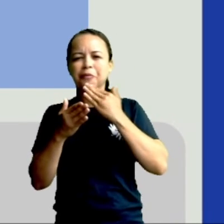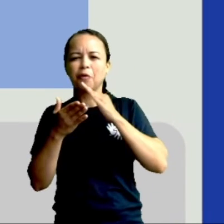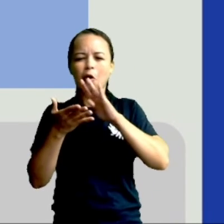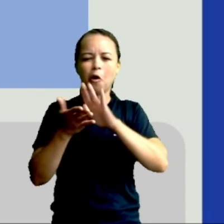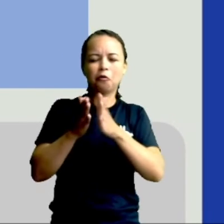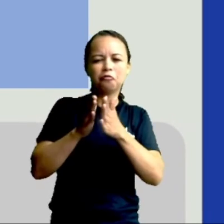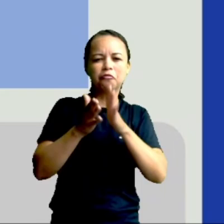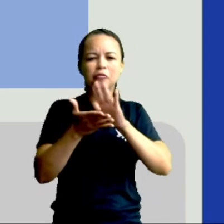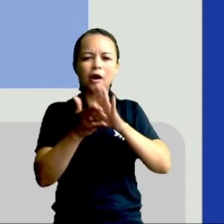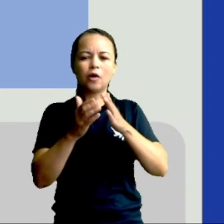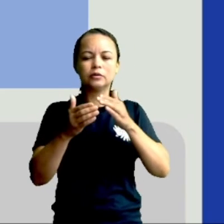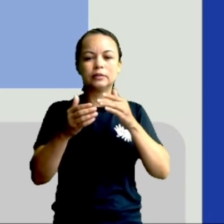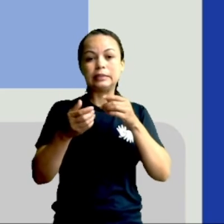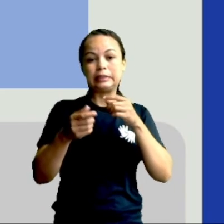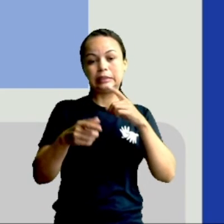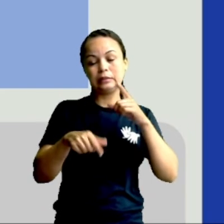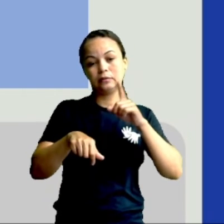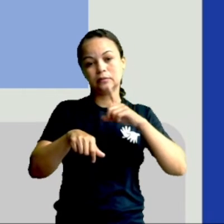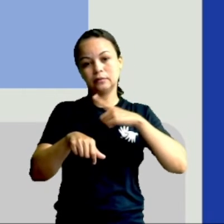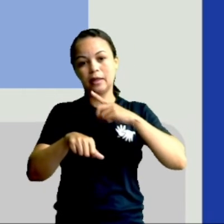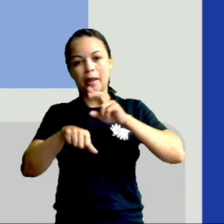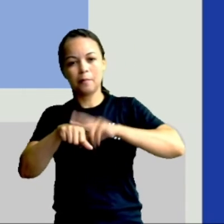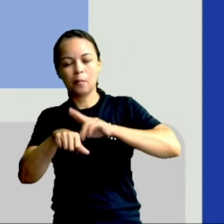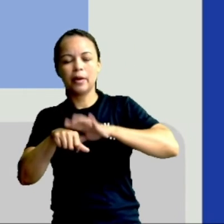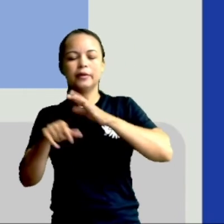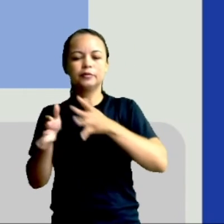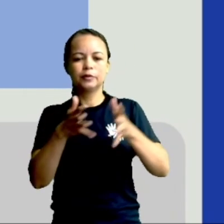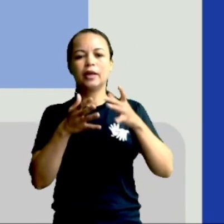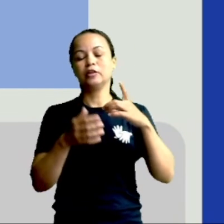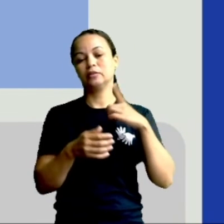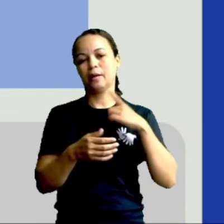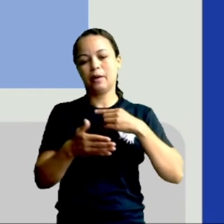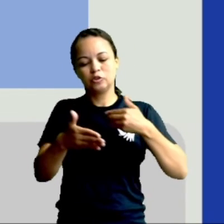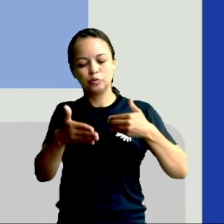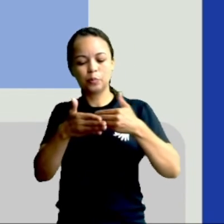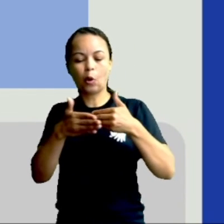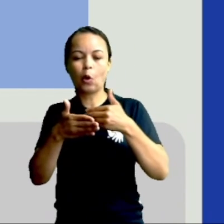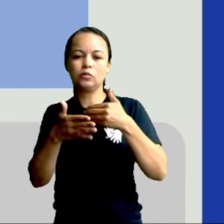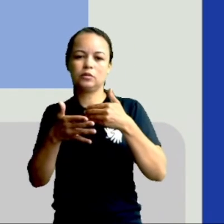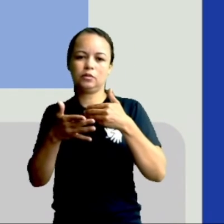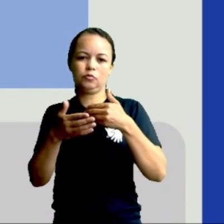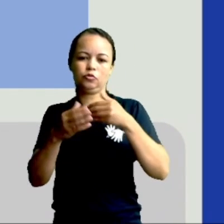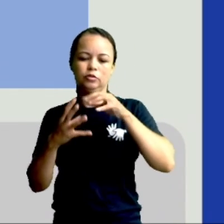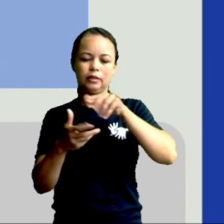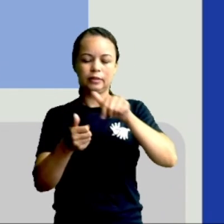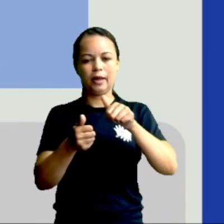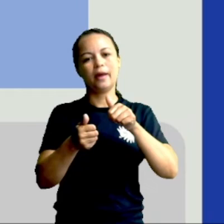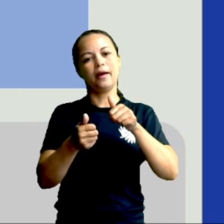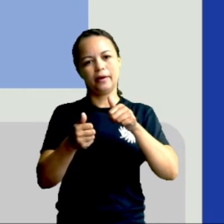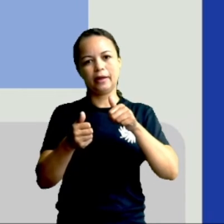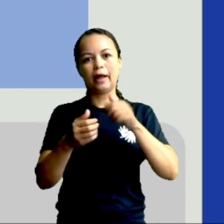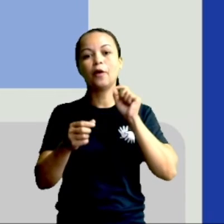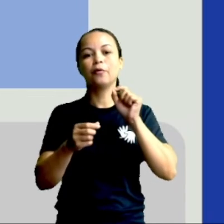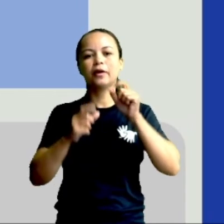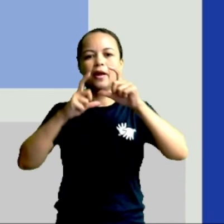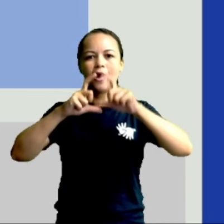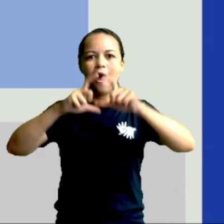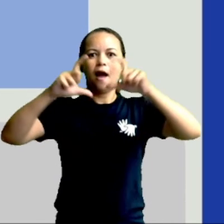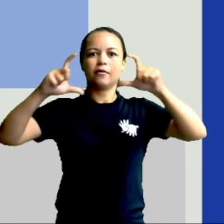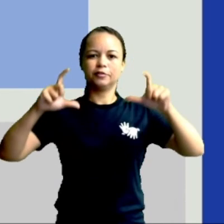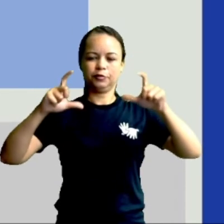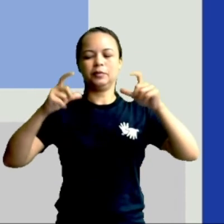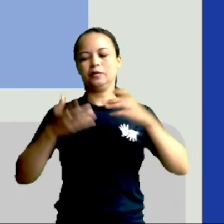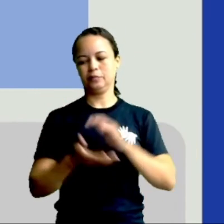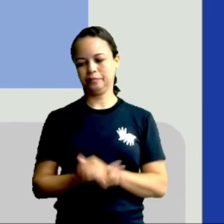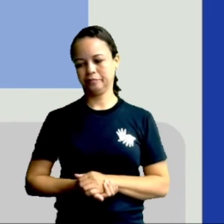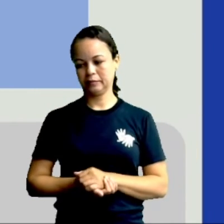tem momento que ela está mais próximo da Terra e aí é a superlua, não é isso? E aí nós vimos também alguns eventos,